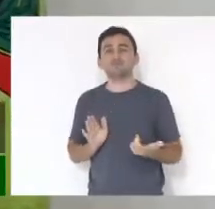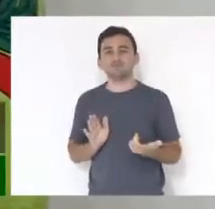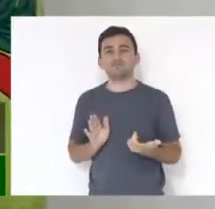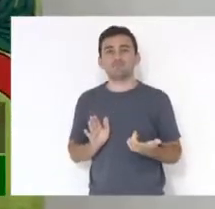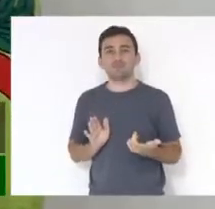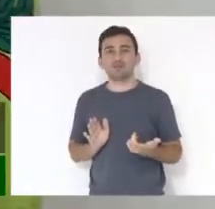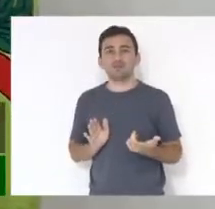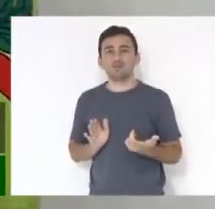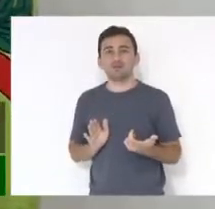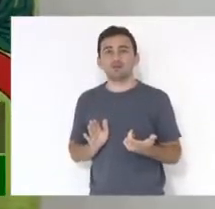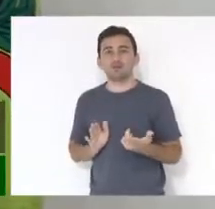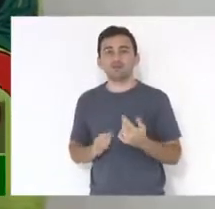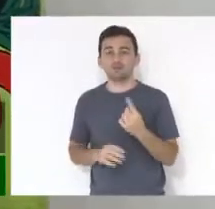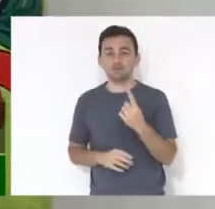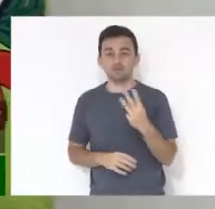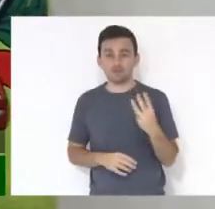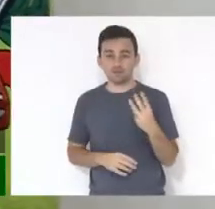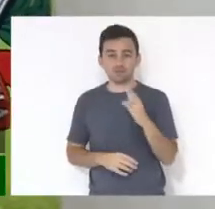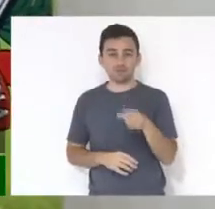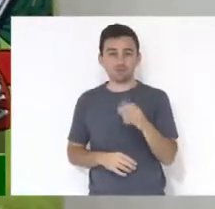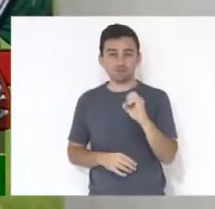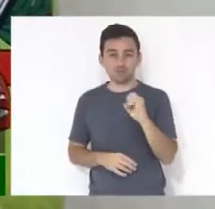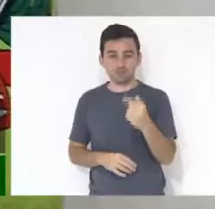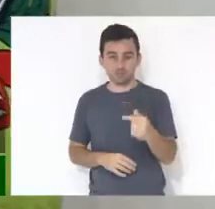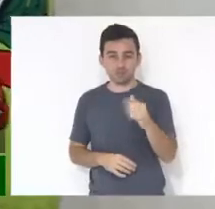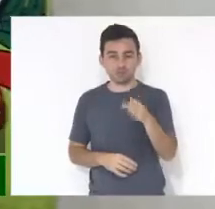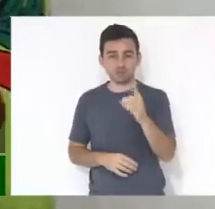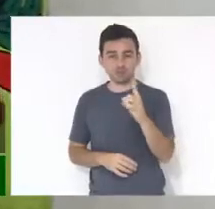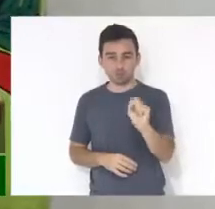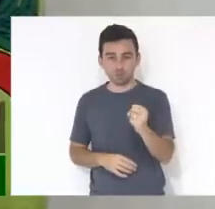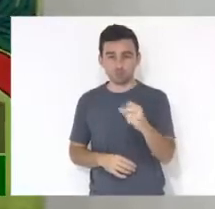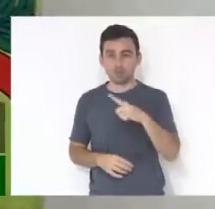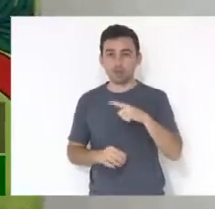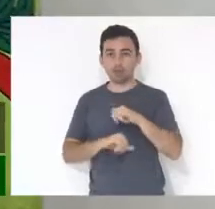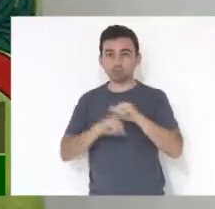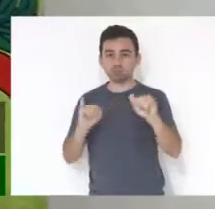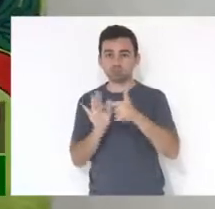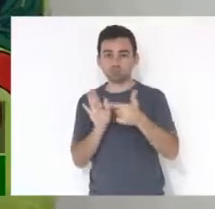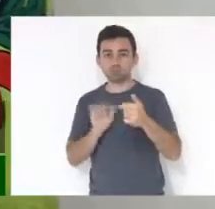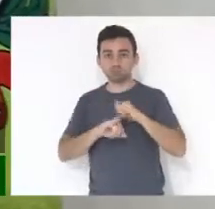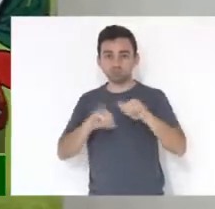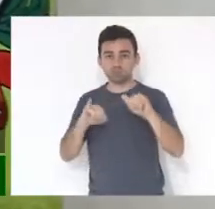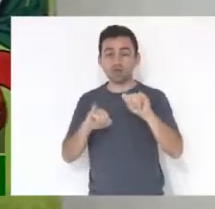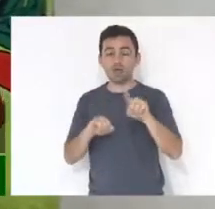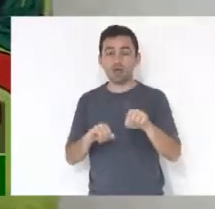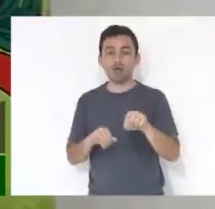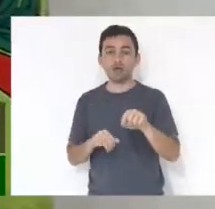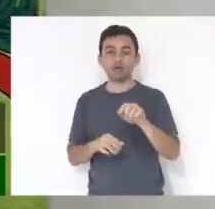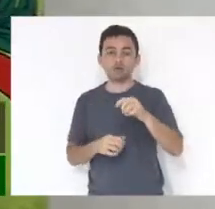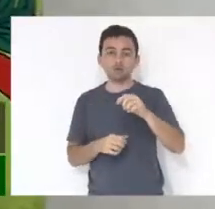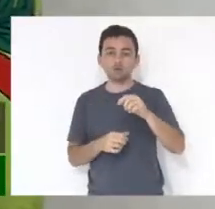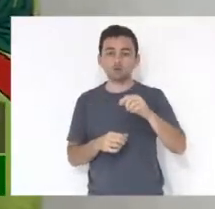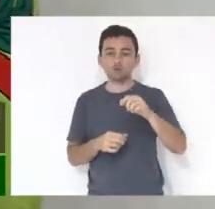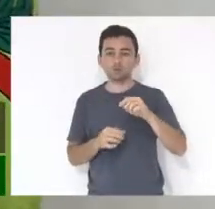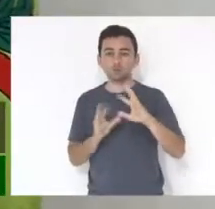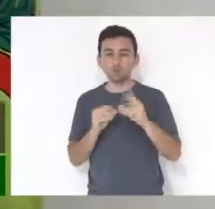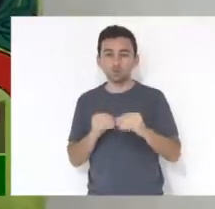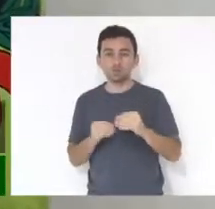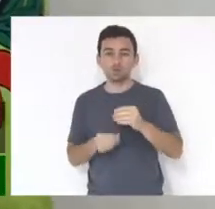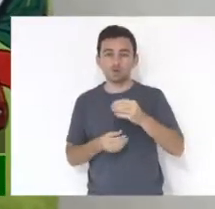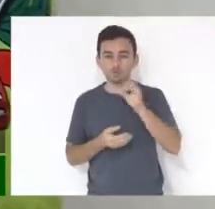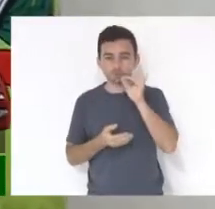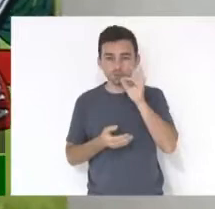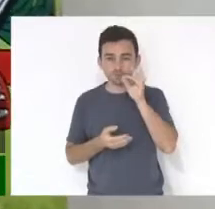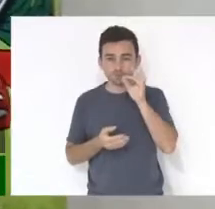13/7/2018, nós lemos uma matéria que foi publicada com o seguinte título: As drogas nas universidades do Sul. Fumo maconha desde o